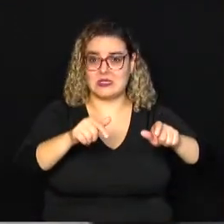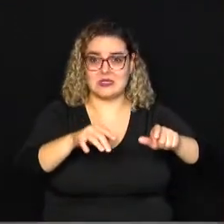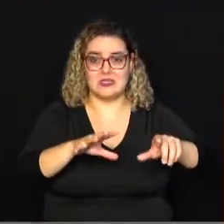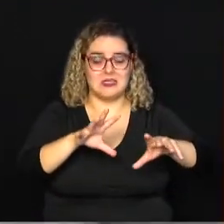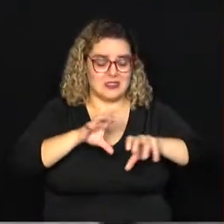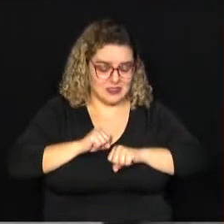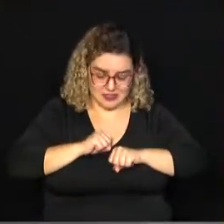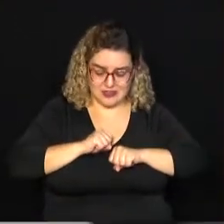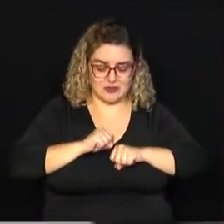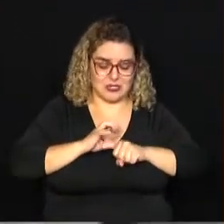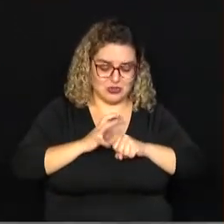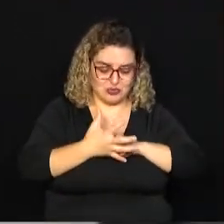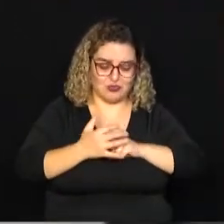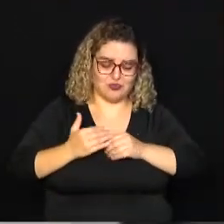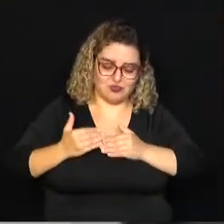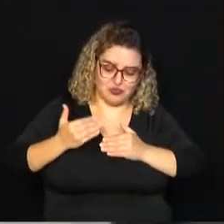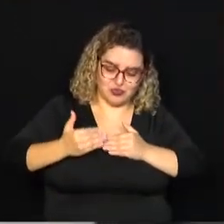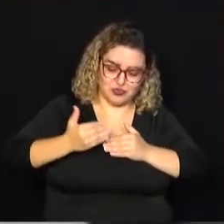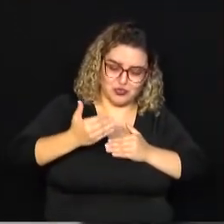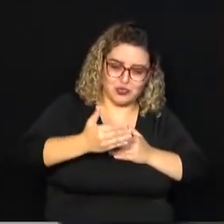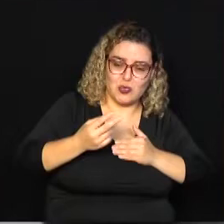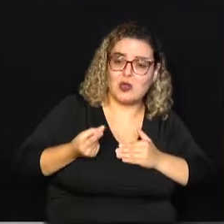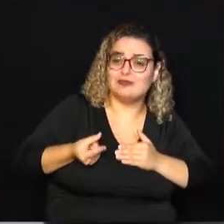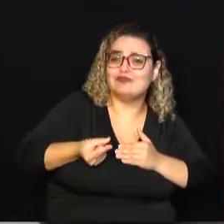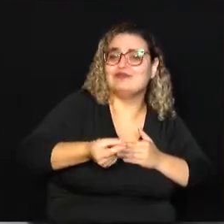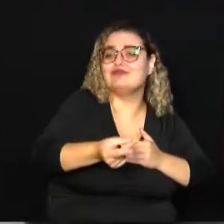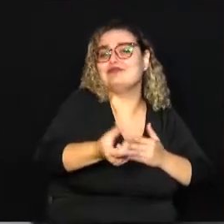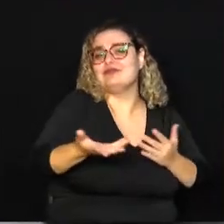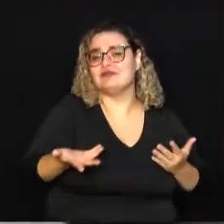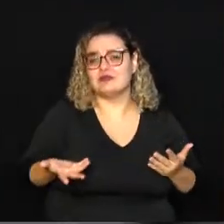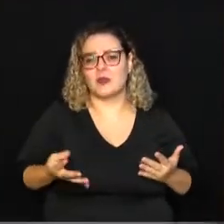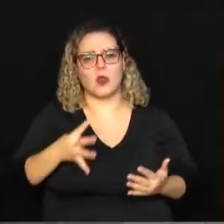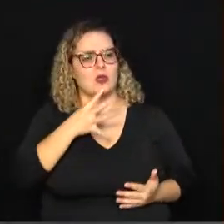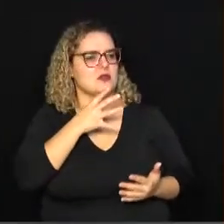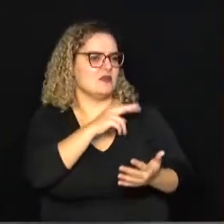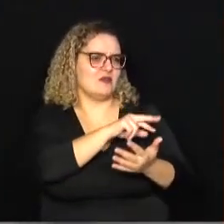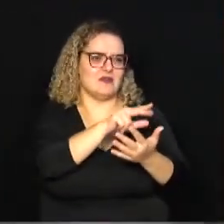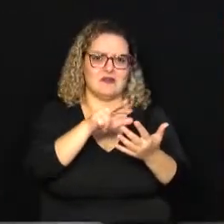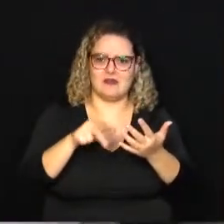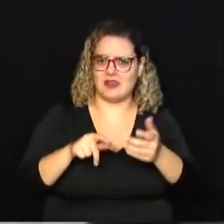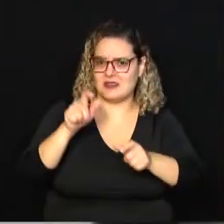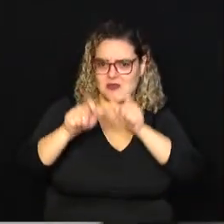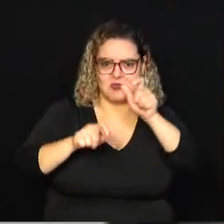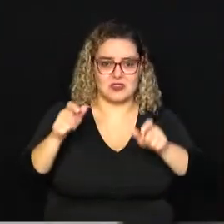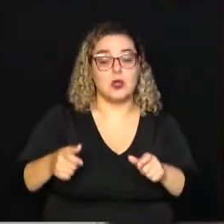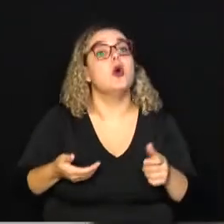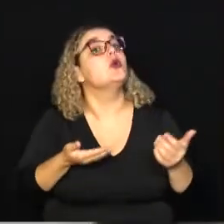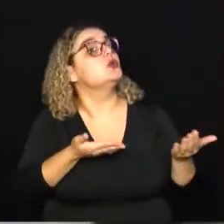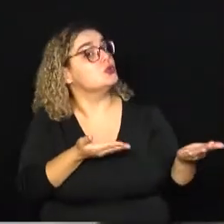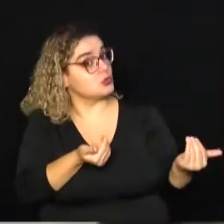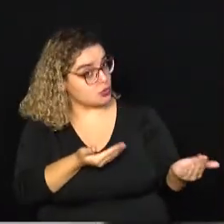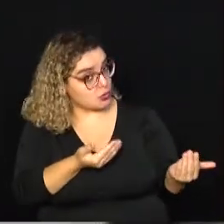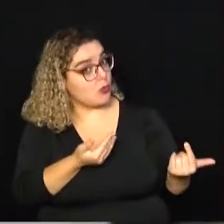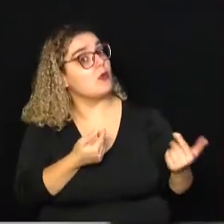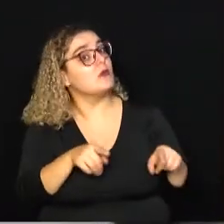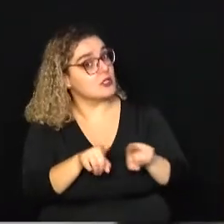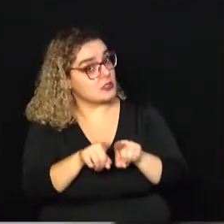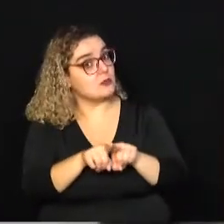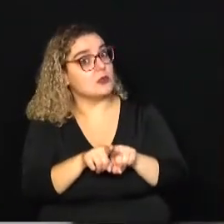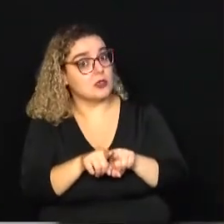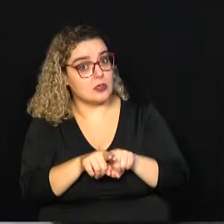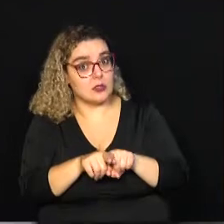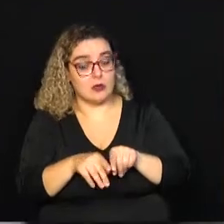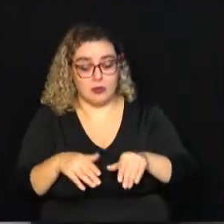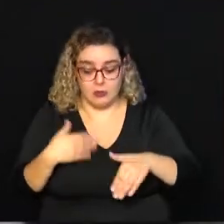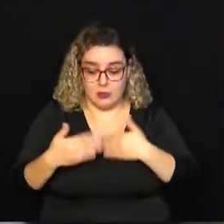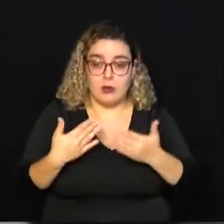sequelas persistentes, permanentes. Eu conheço vários casos de pessoas, inclusive jovens, né, que evoluíram com consequências